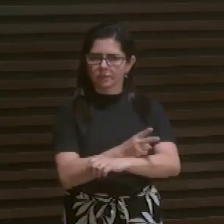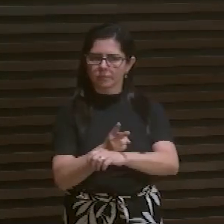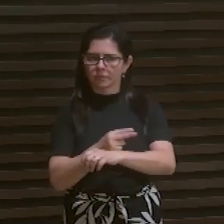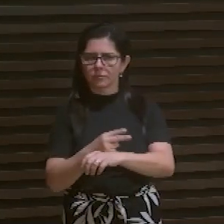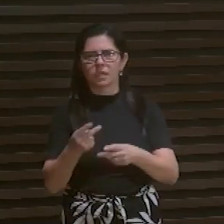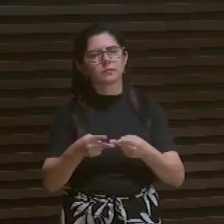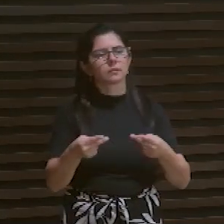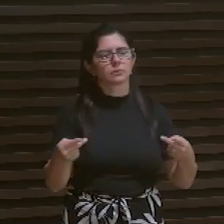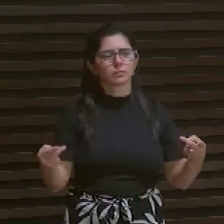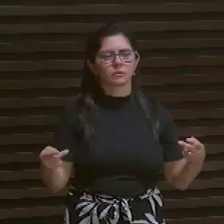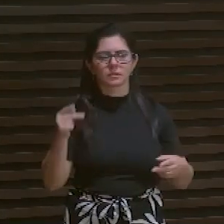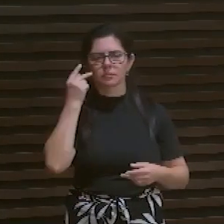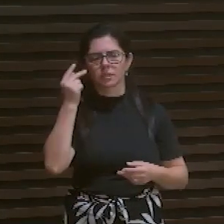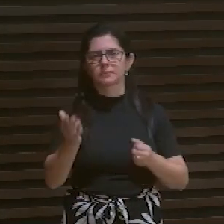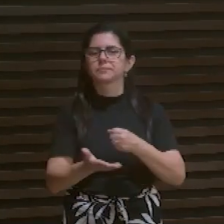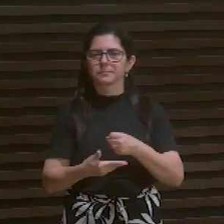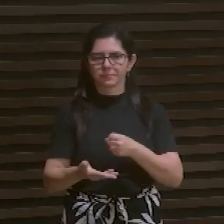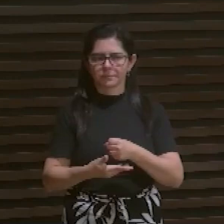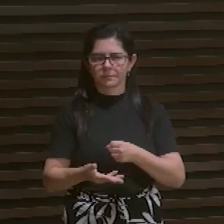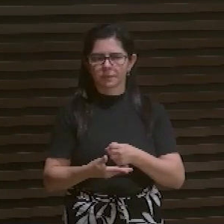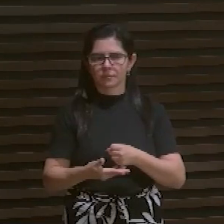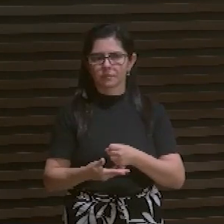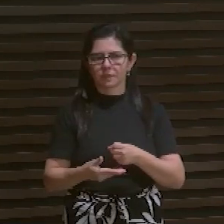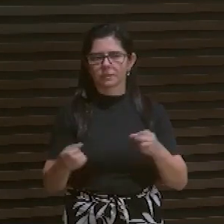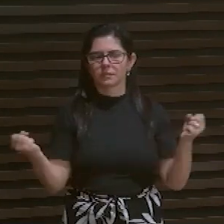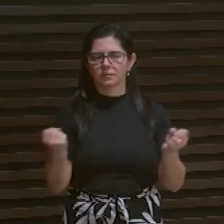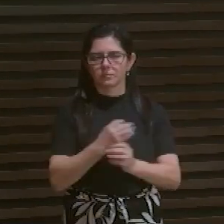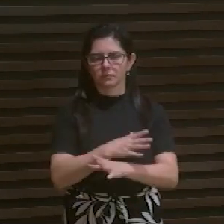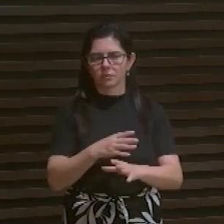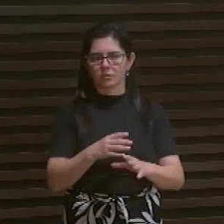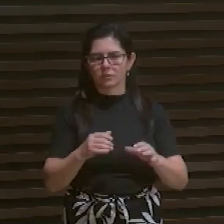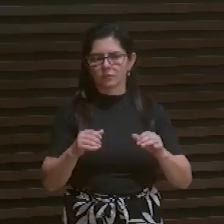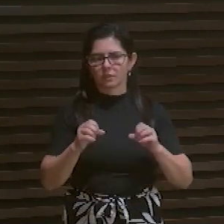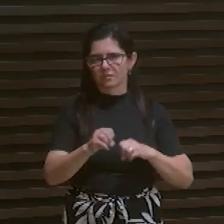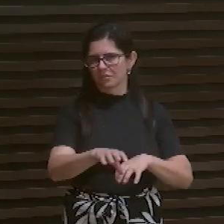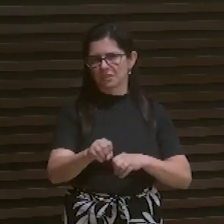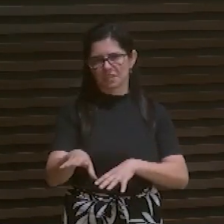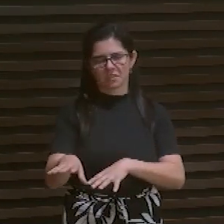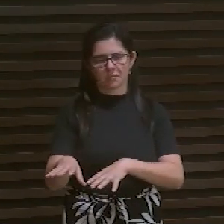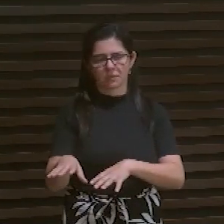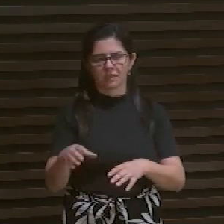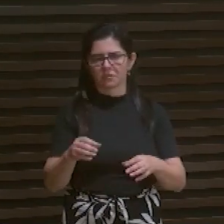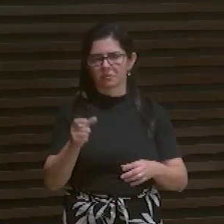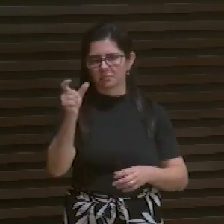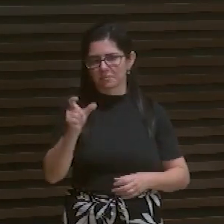alicerce. Seja uma nova doutrina, uma nova perspectiva, um homem ou qualquer outra coisa humana.